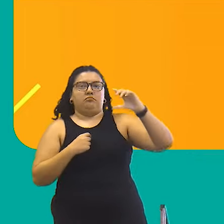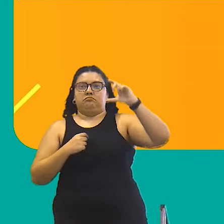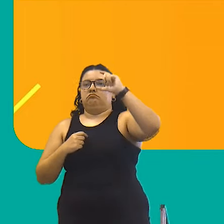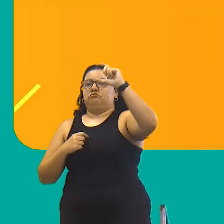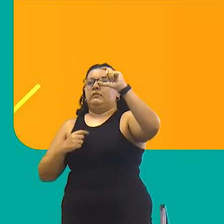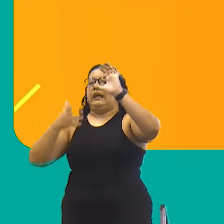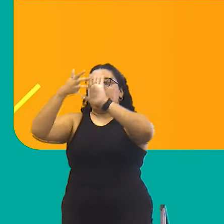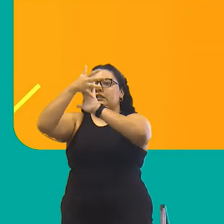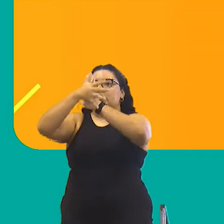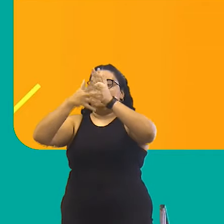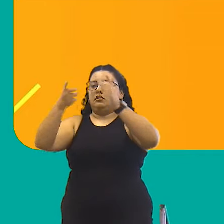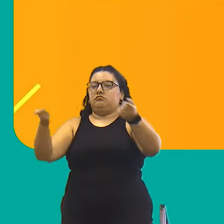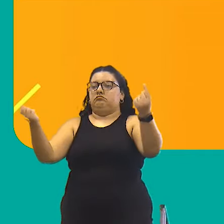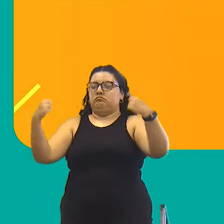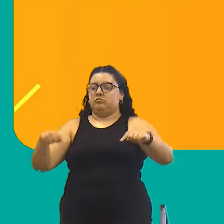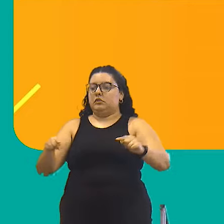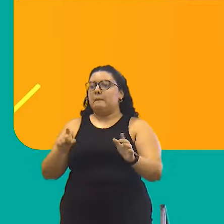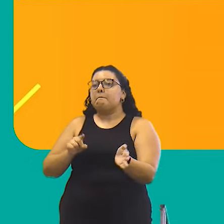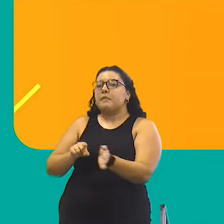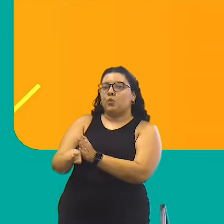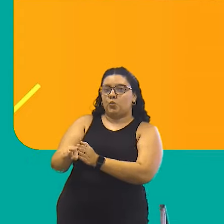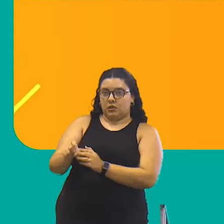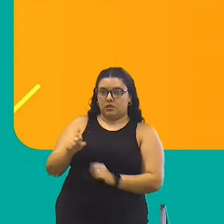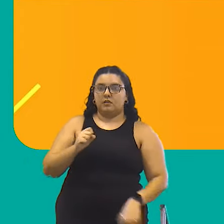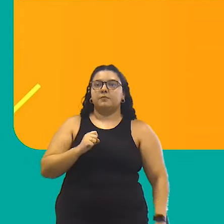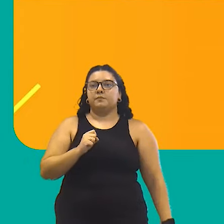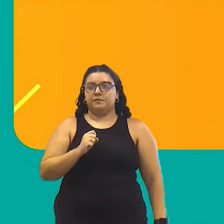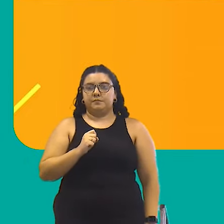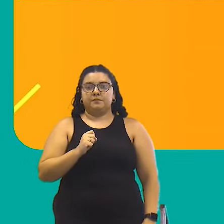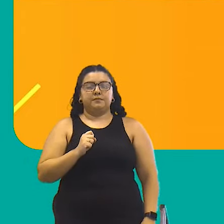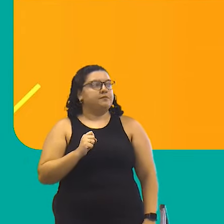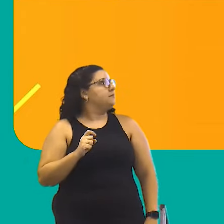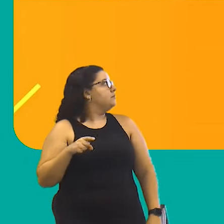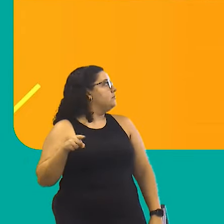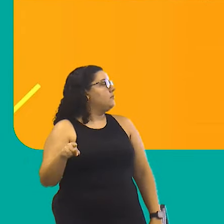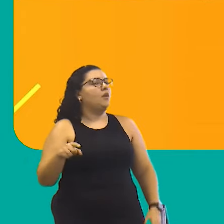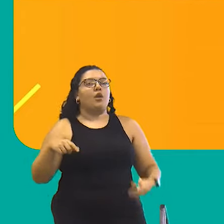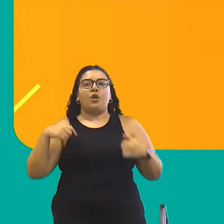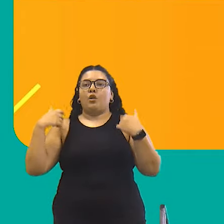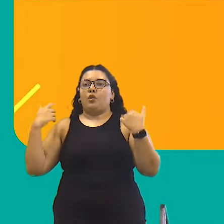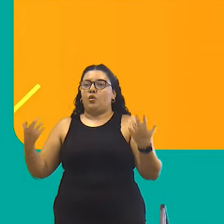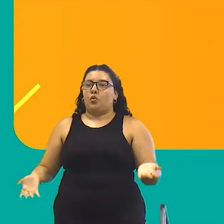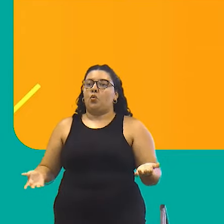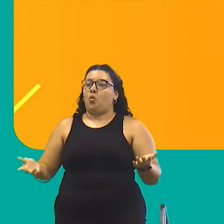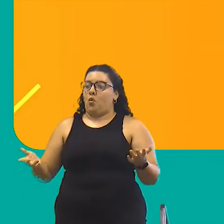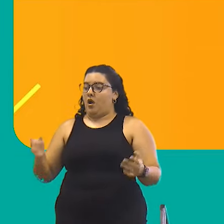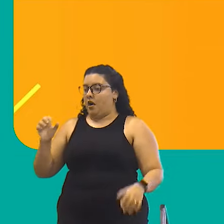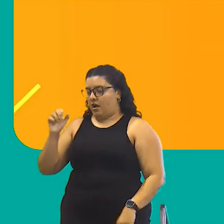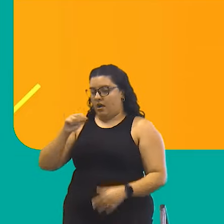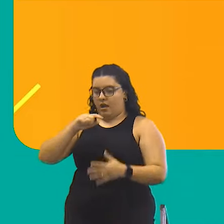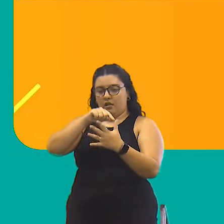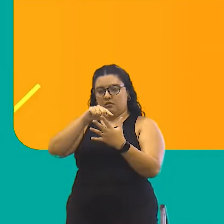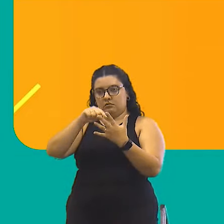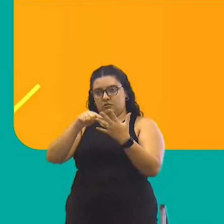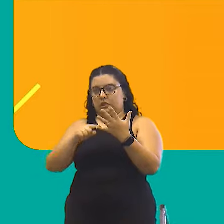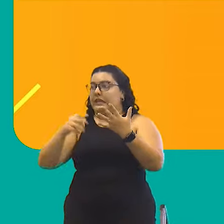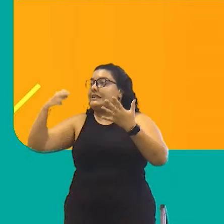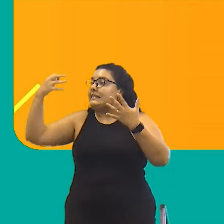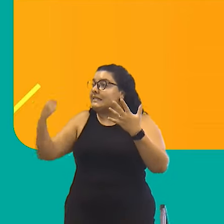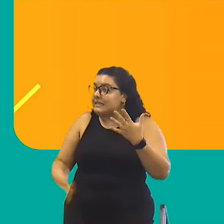o enunciado do comando. O comando, qual dos esquemas representa a ligação